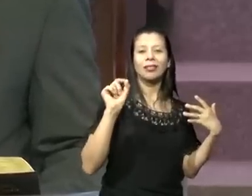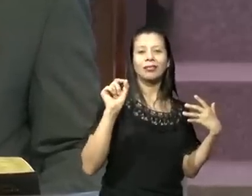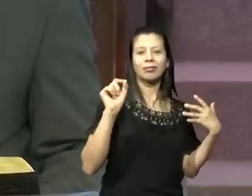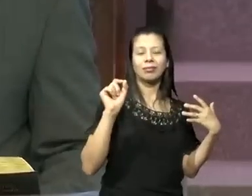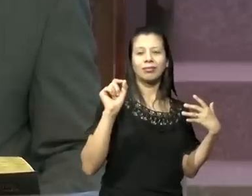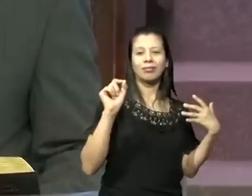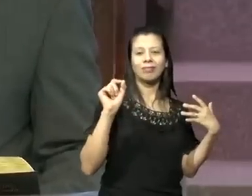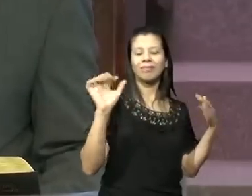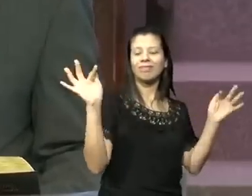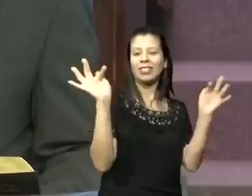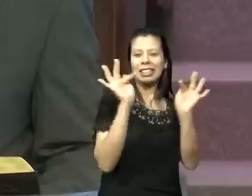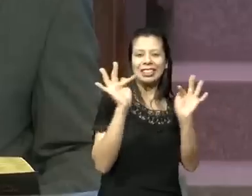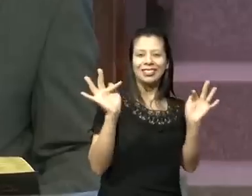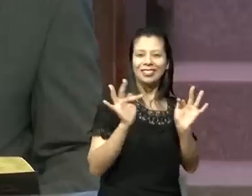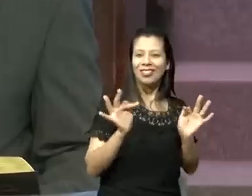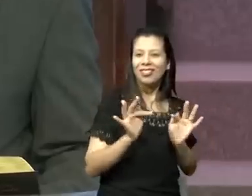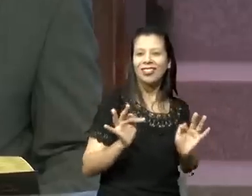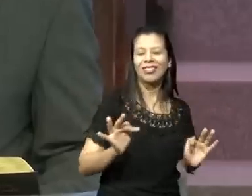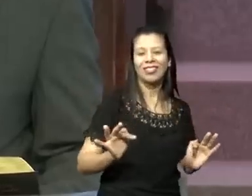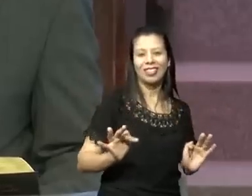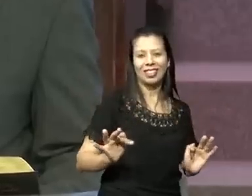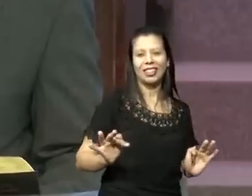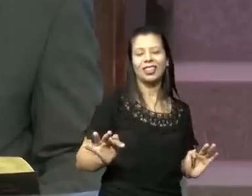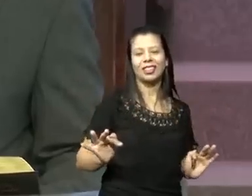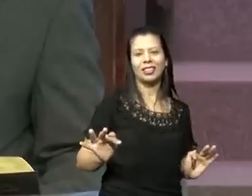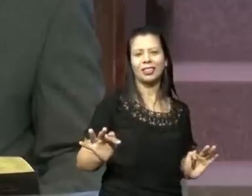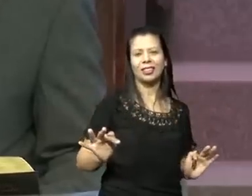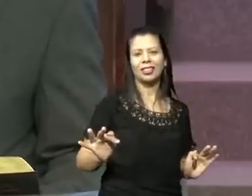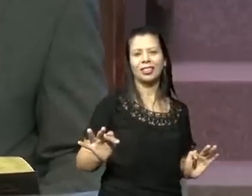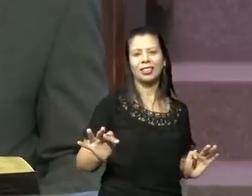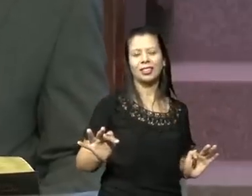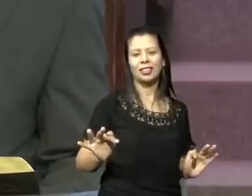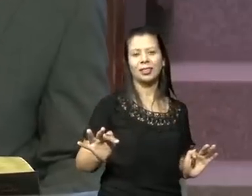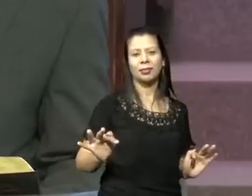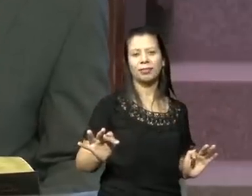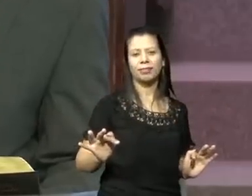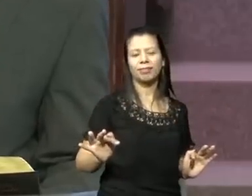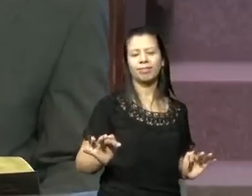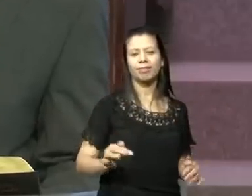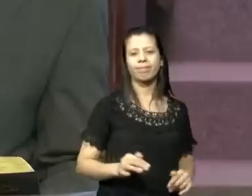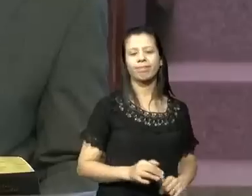e regozijou-se eu vou explicar isso aqui